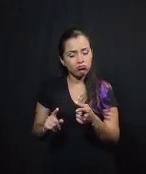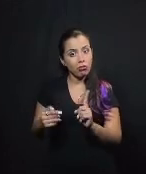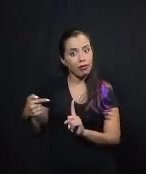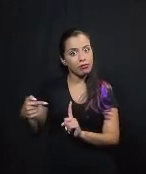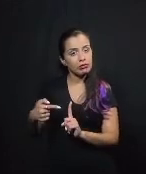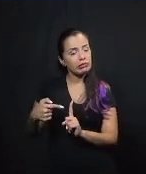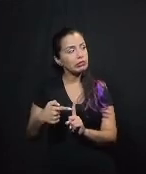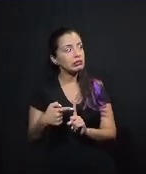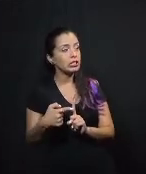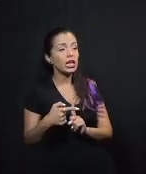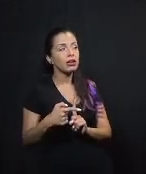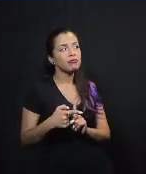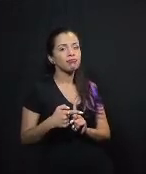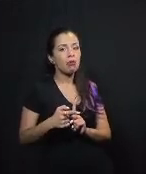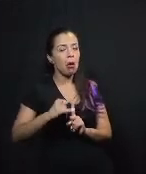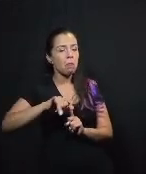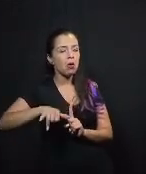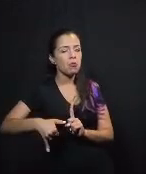conspurcar a